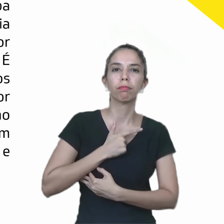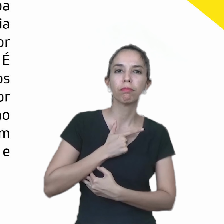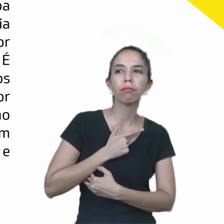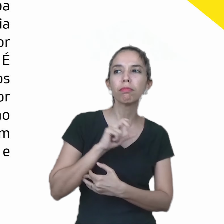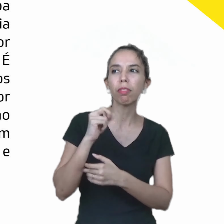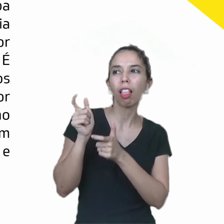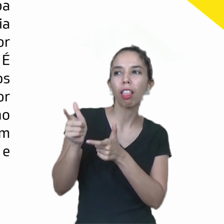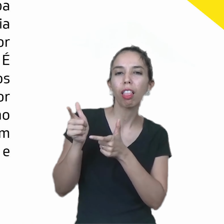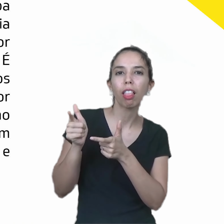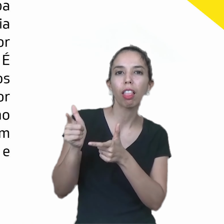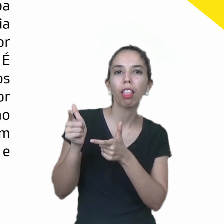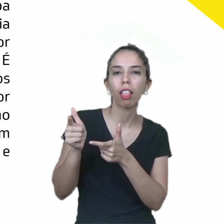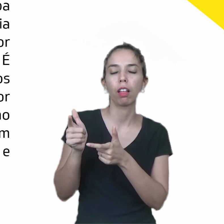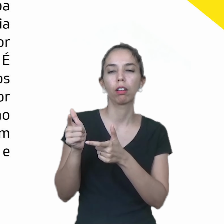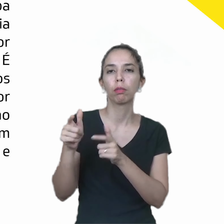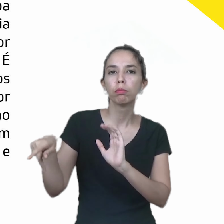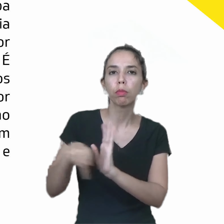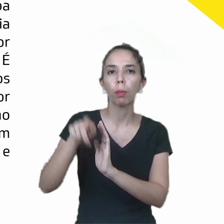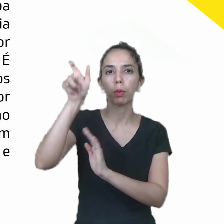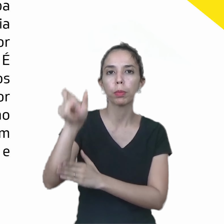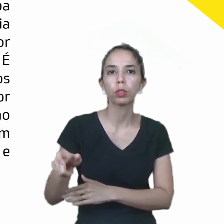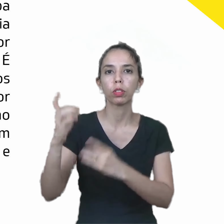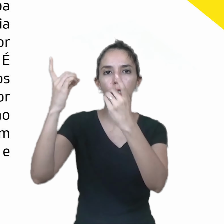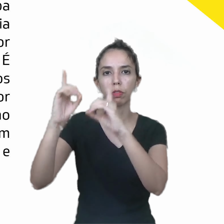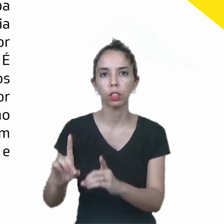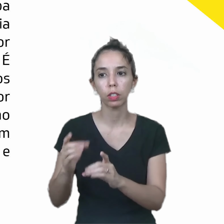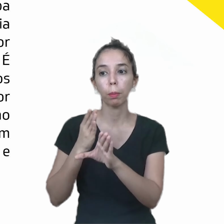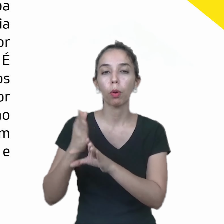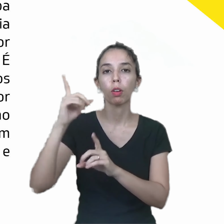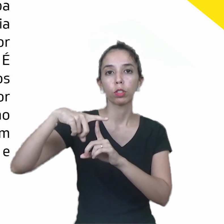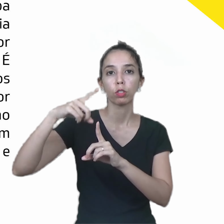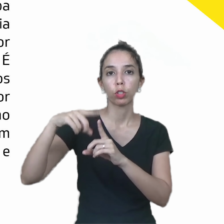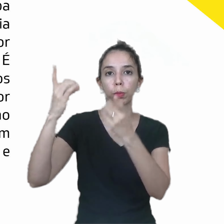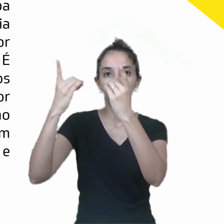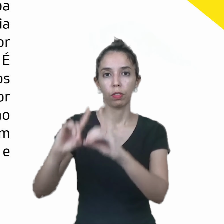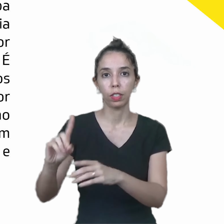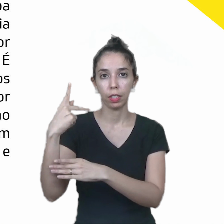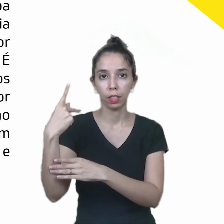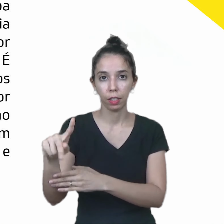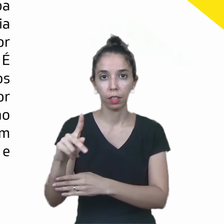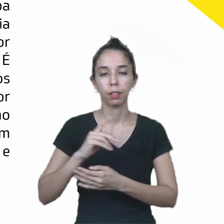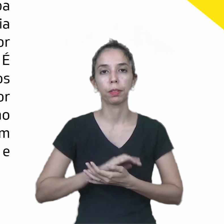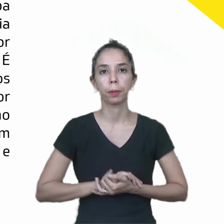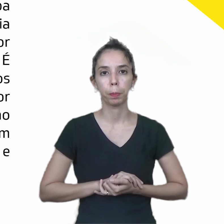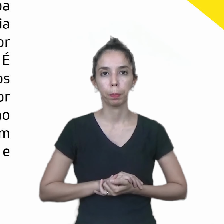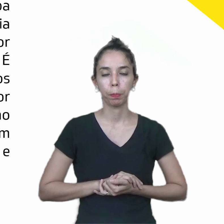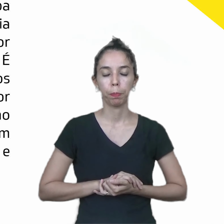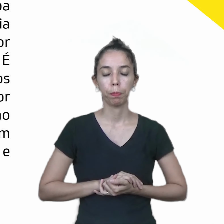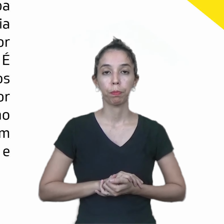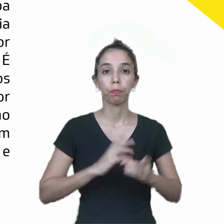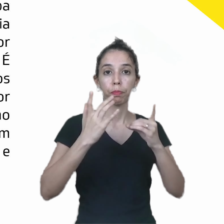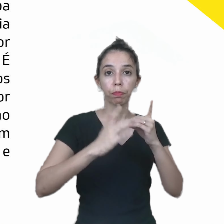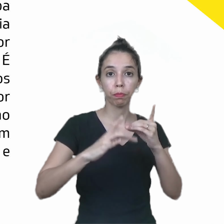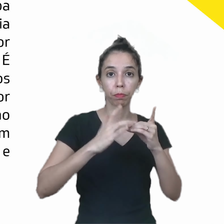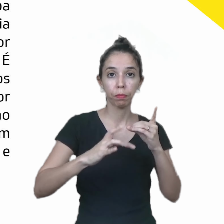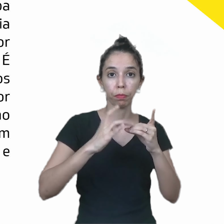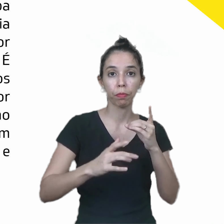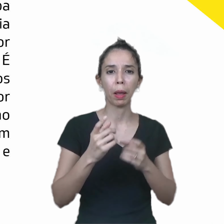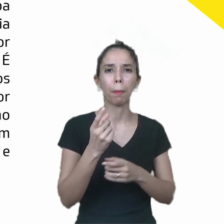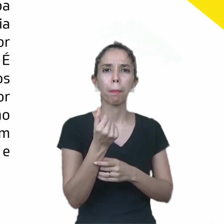de termos pejorativos ou apelidos dados à pessoa com deficiência por causa do seu tipo de deficiência É